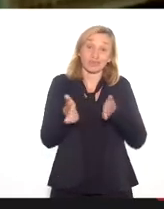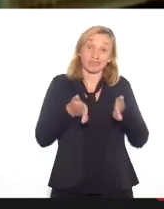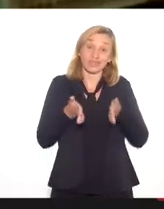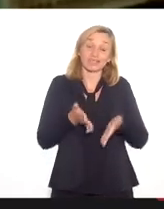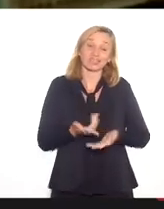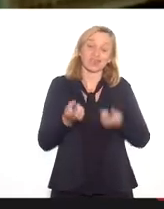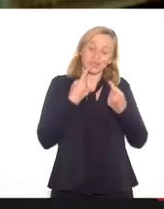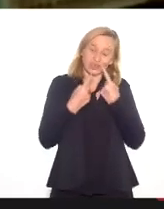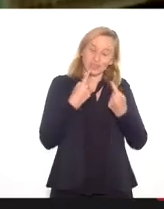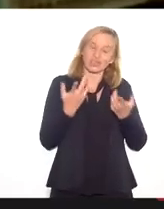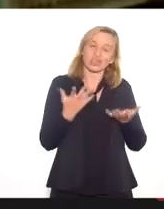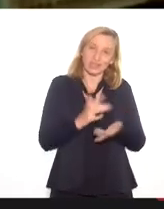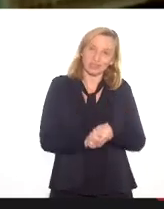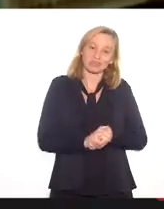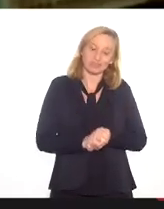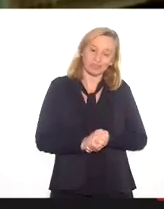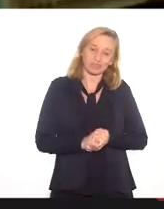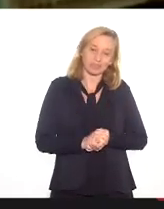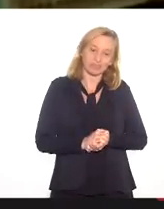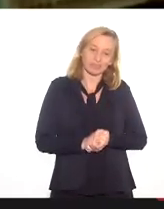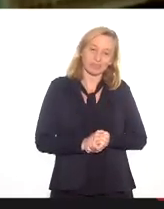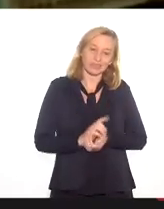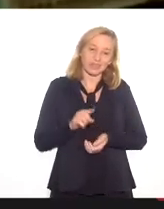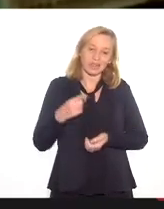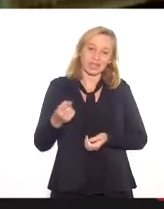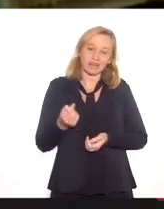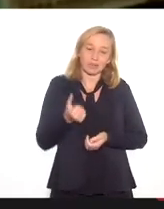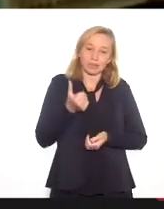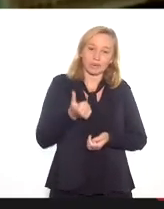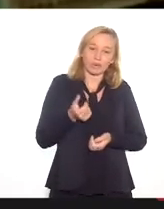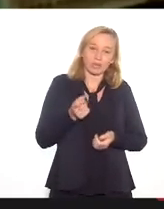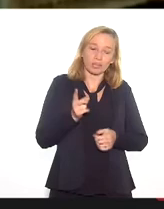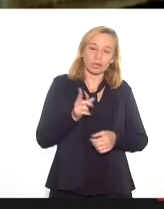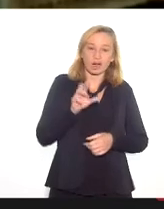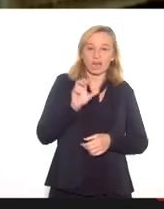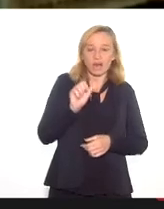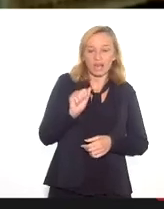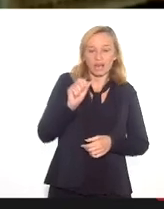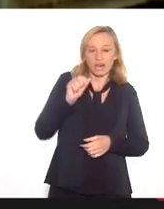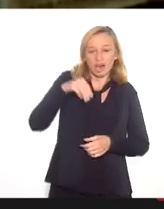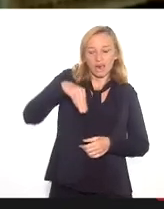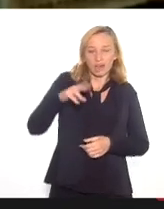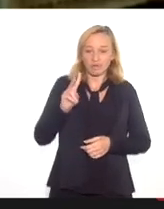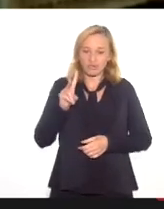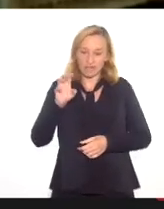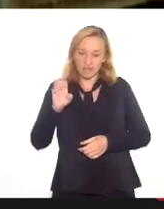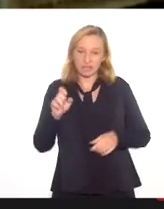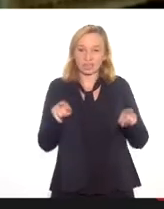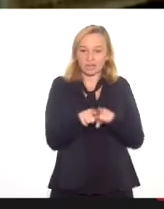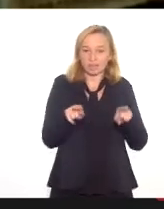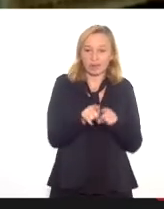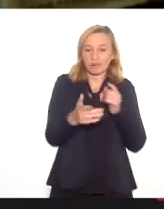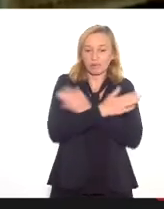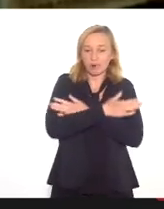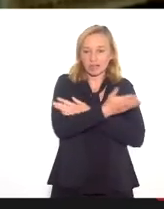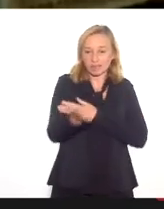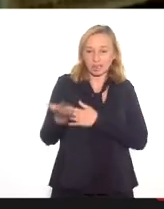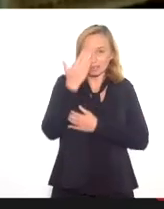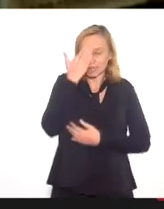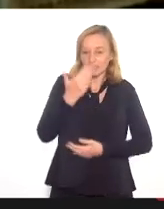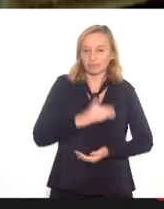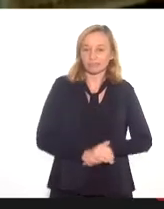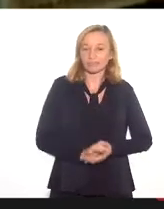Está discutindo com a AstraZeneca e vacina. Daqui a pouco começa uma reunião com a Anvisa também. Então, por isso que ela não pôde vir aqui. Um abraço a todos. Obrigado.